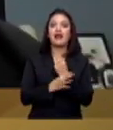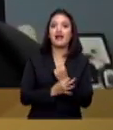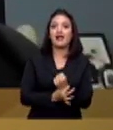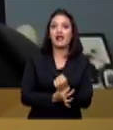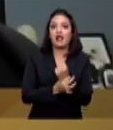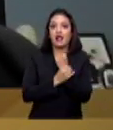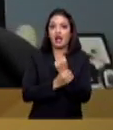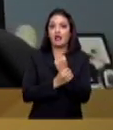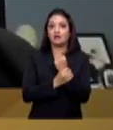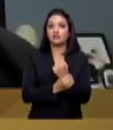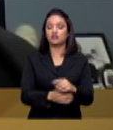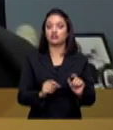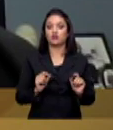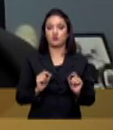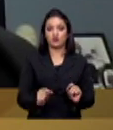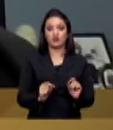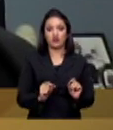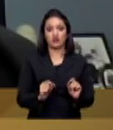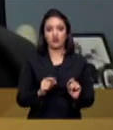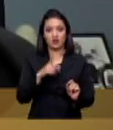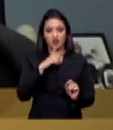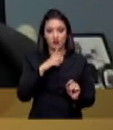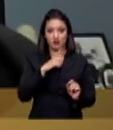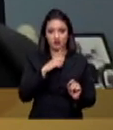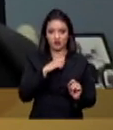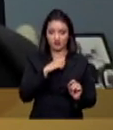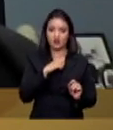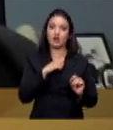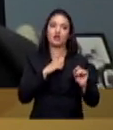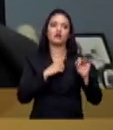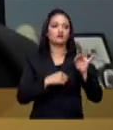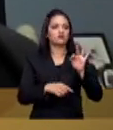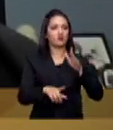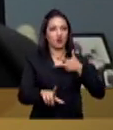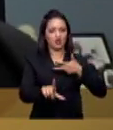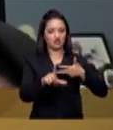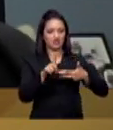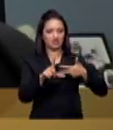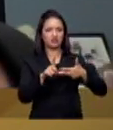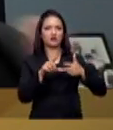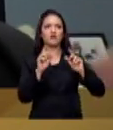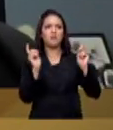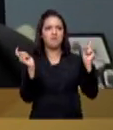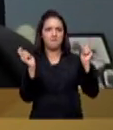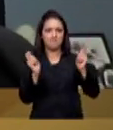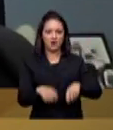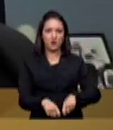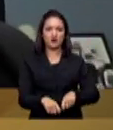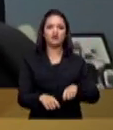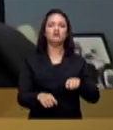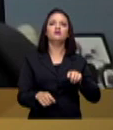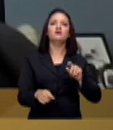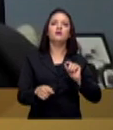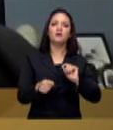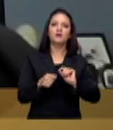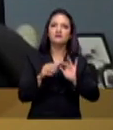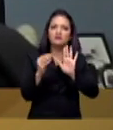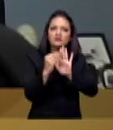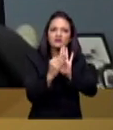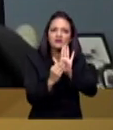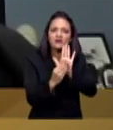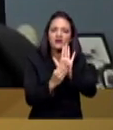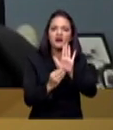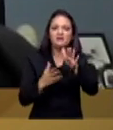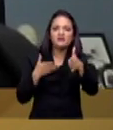que deferia ao legislador a possibilidade de estabelecer limites.